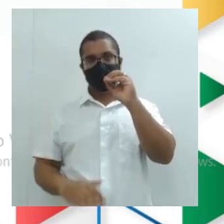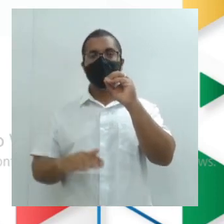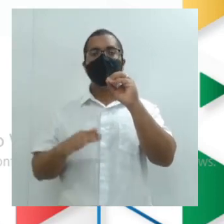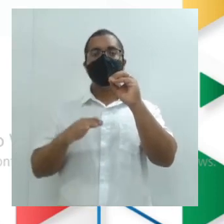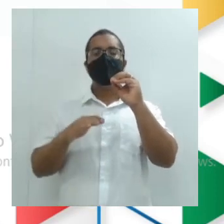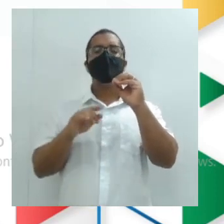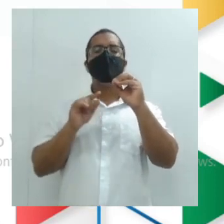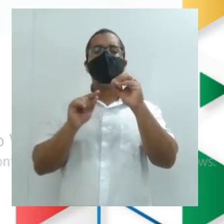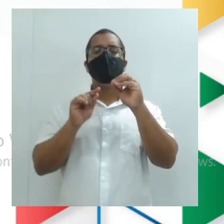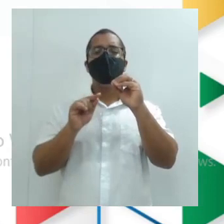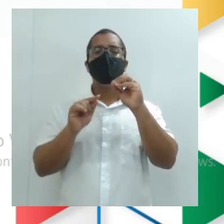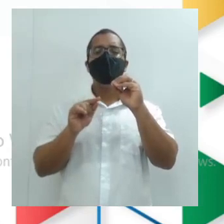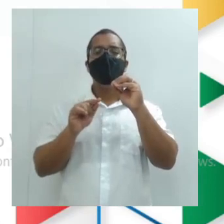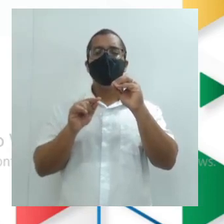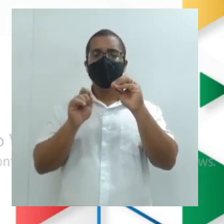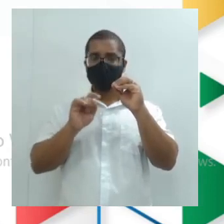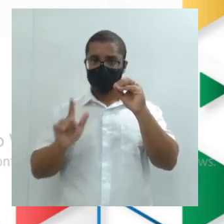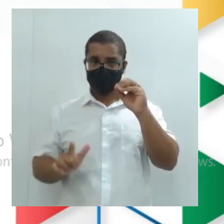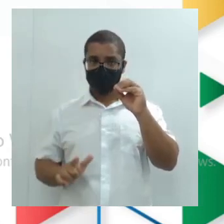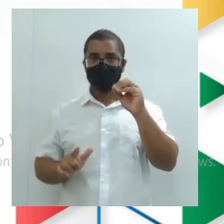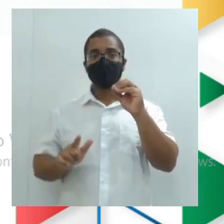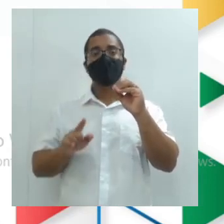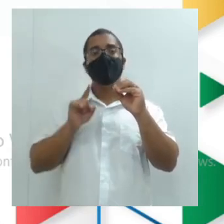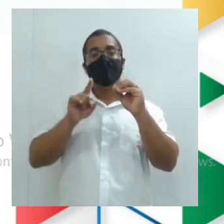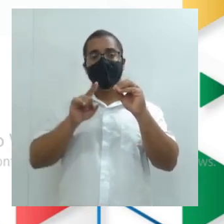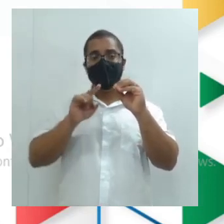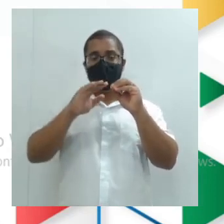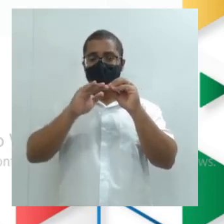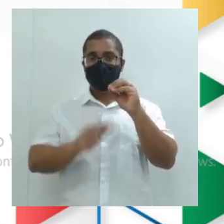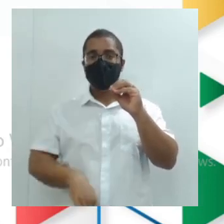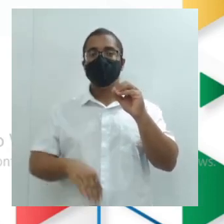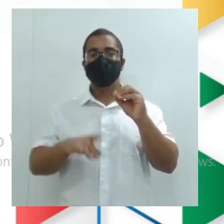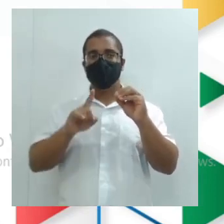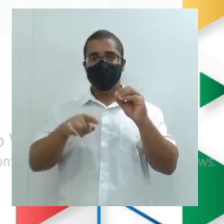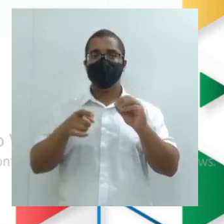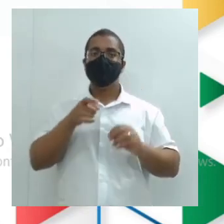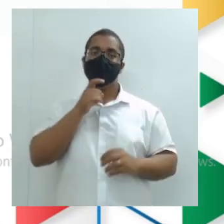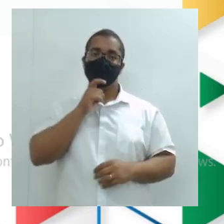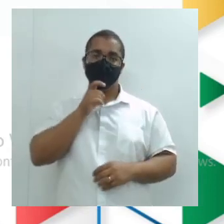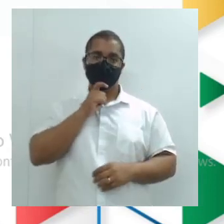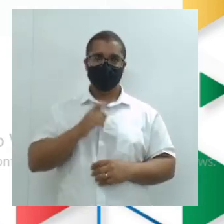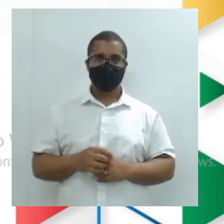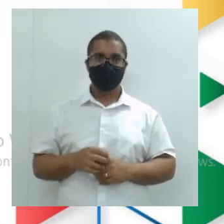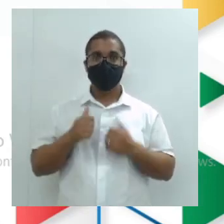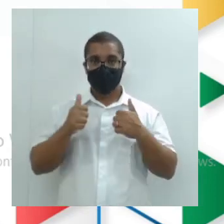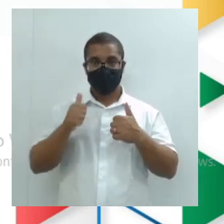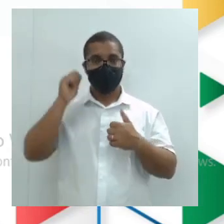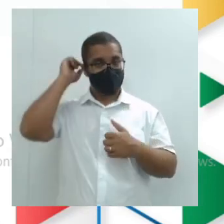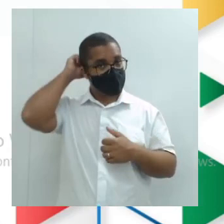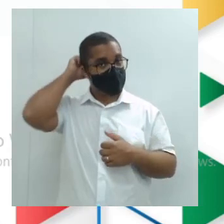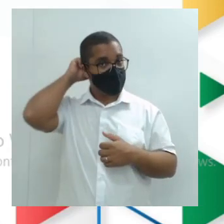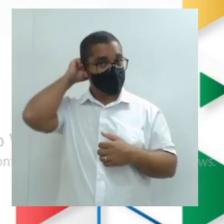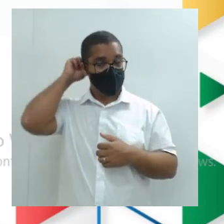vendo aí em azul, ela vai estar abaixo de zero, bem claro. Okay? O ponto do termômetro